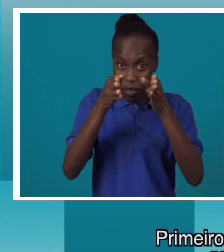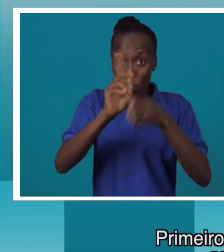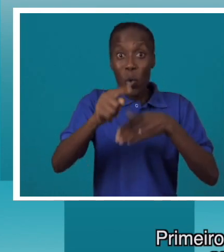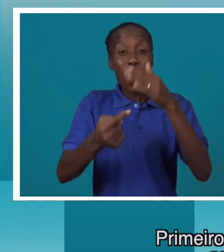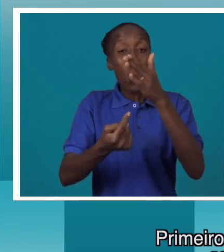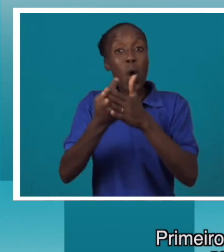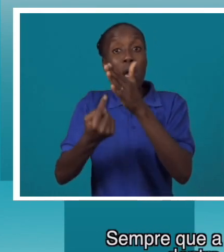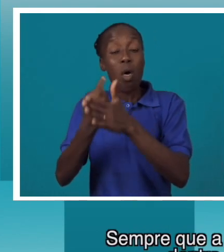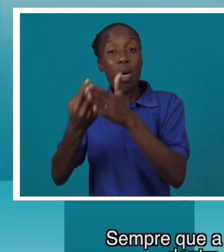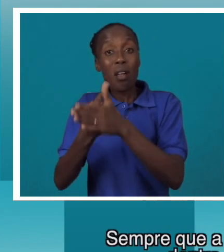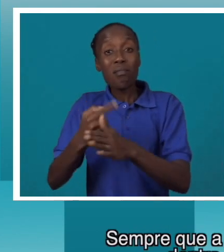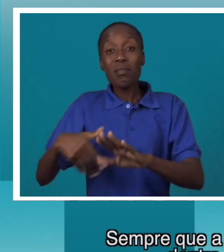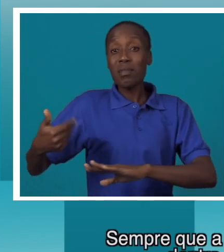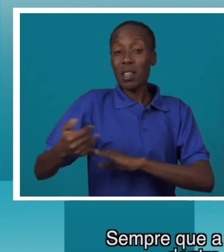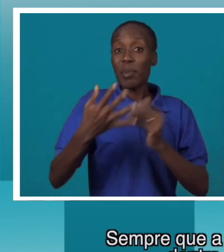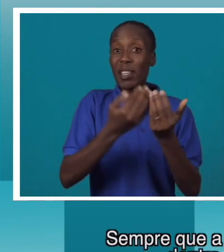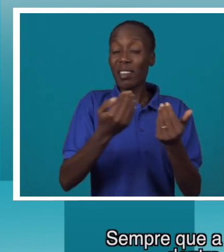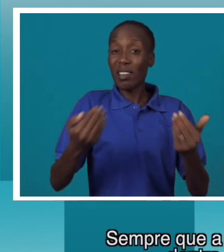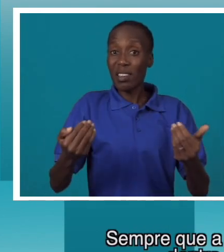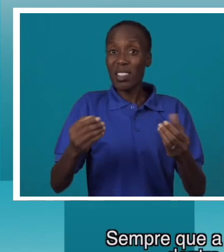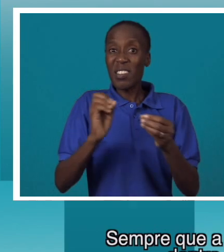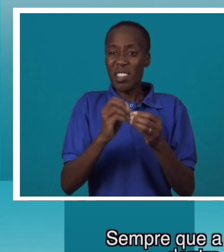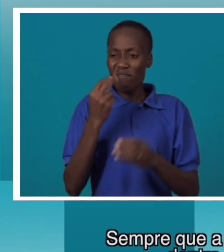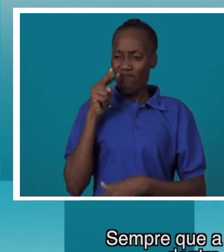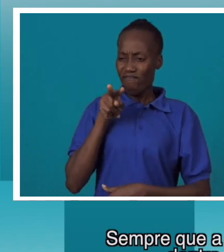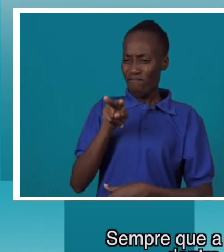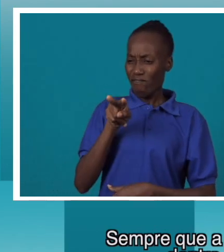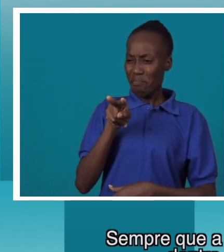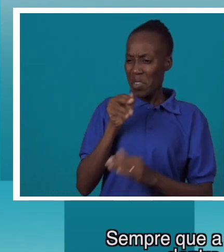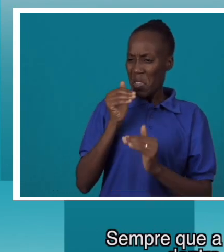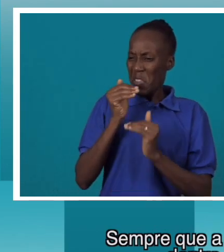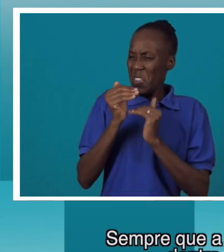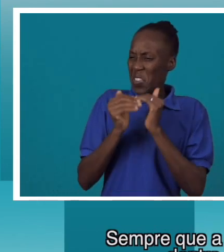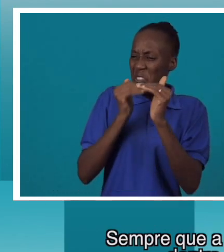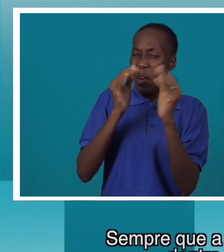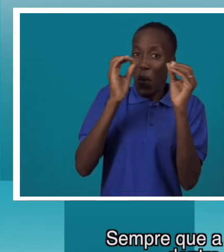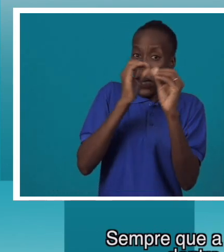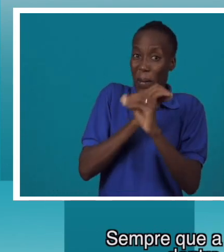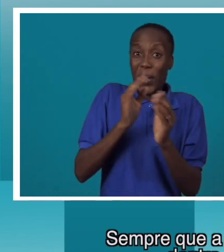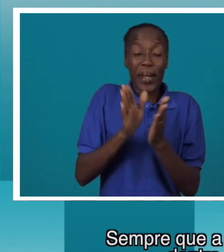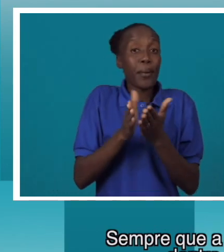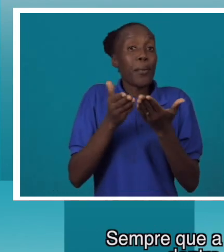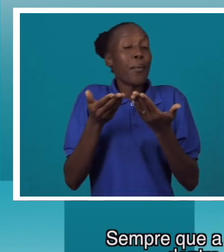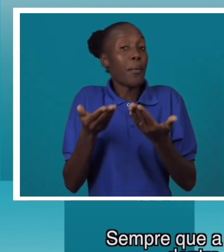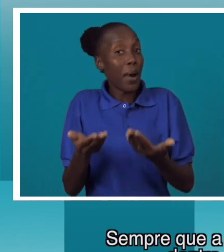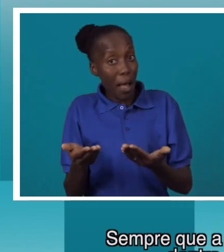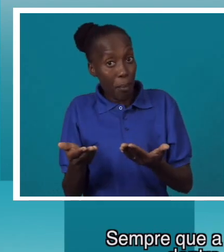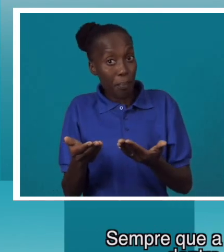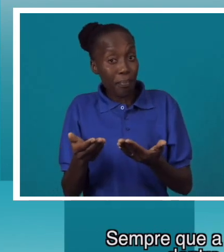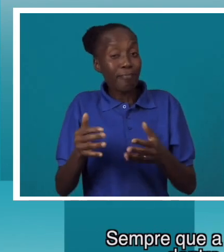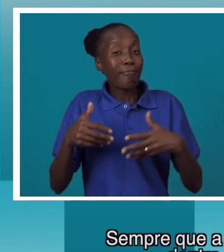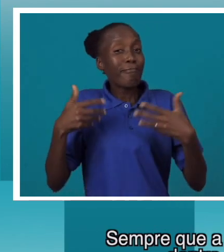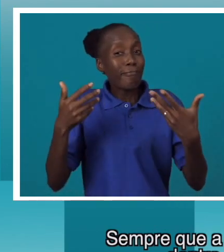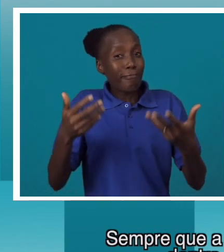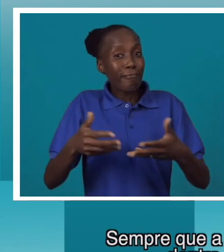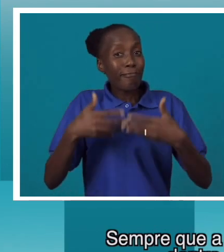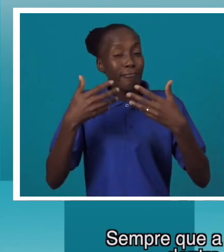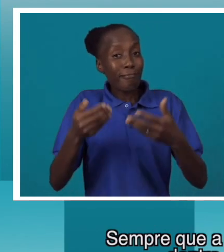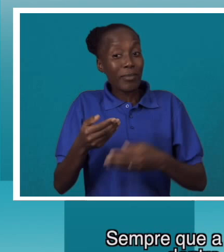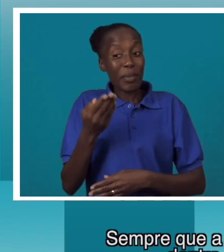sinais sempre que uma criança não se está a desenvolver dentro daquilo que são os